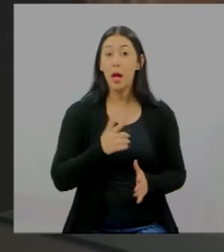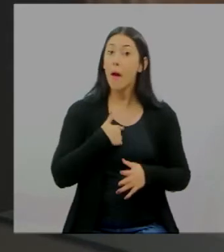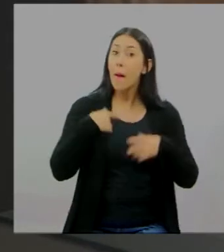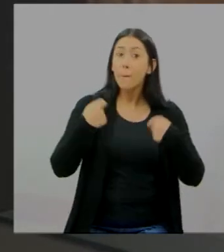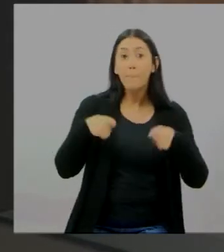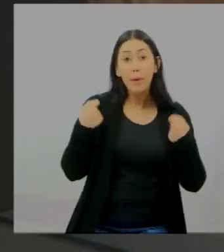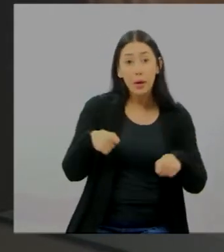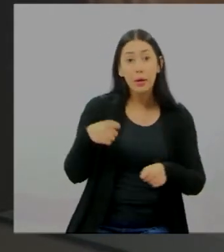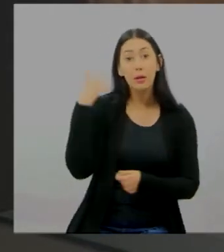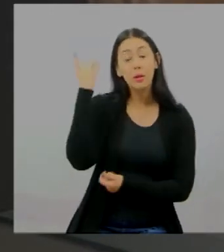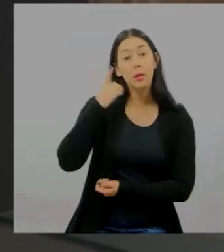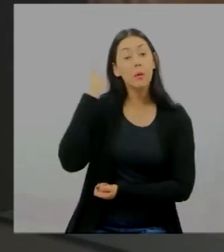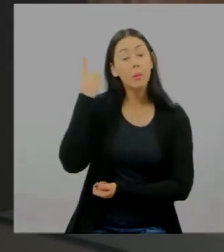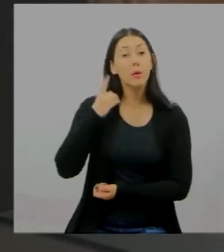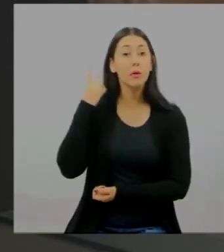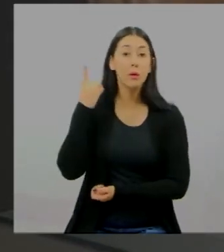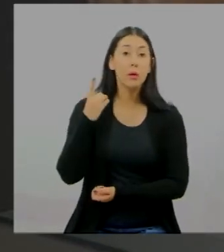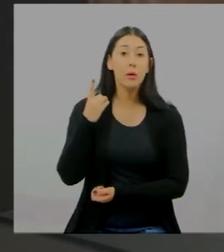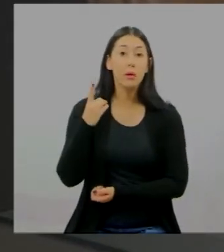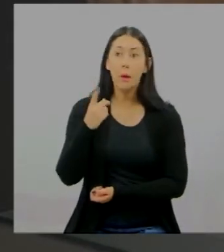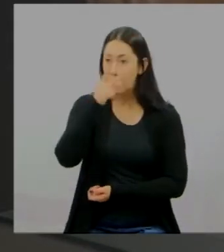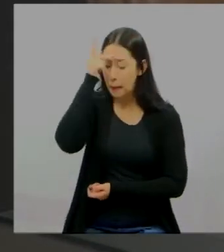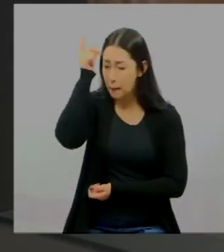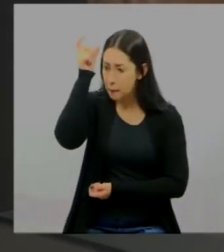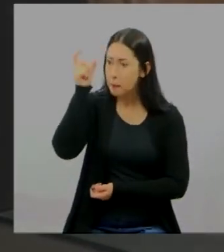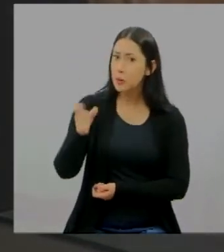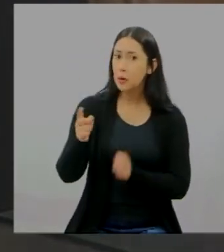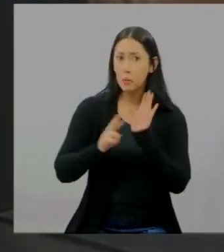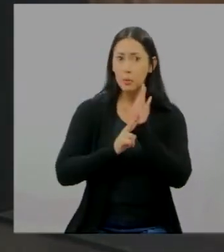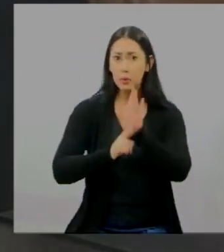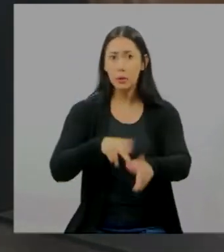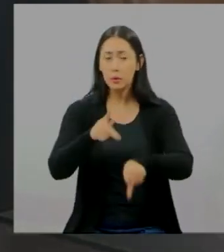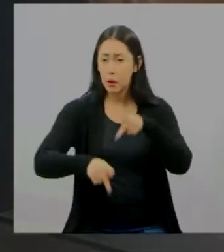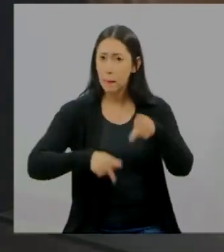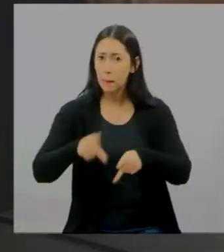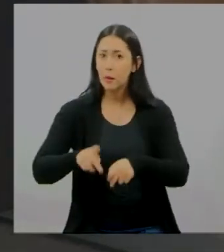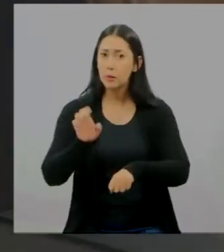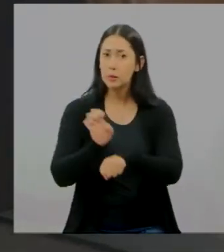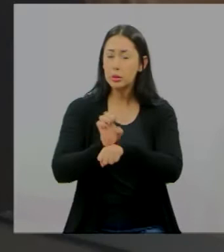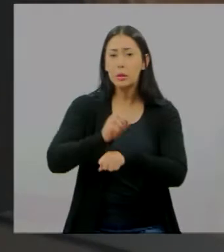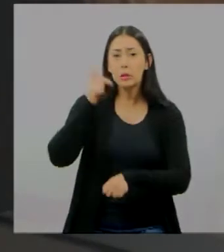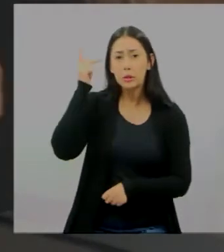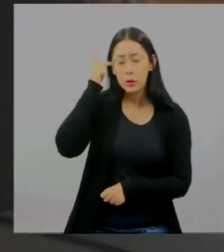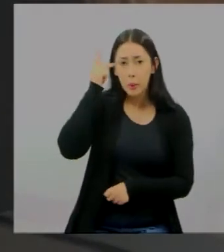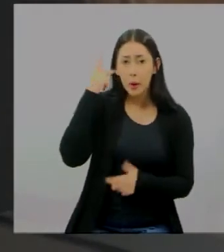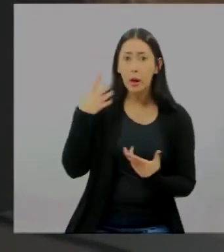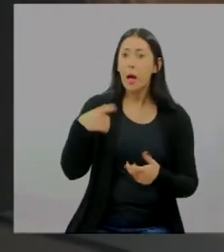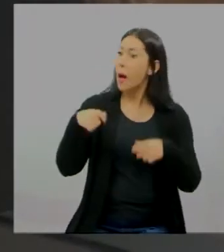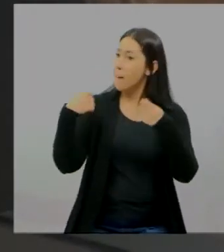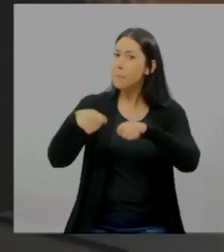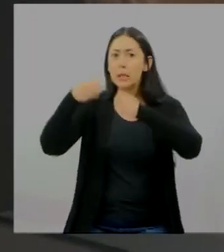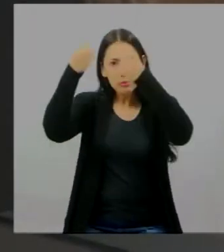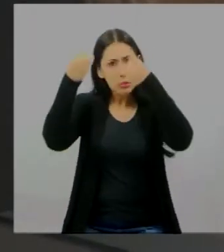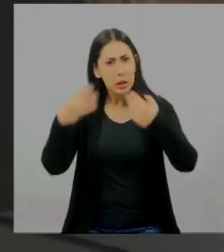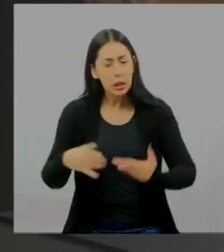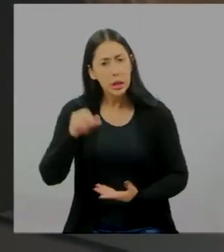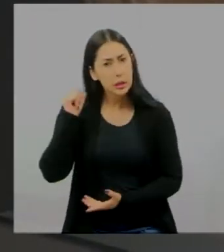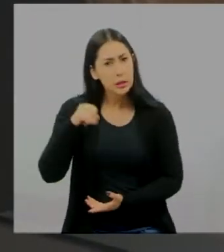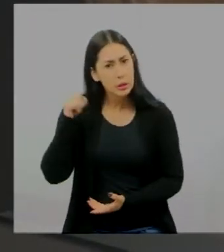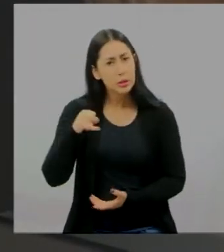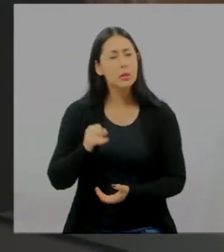deputada como uma pessoa pública, representante do povo do Estado de São Paulo, ela precisa dar explicação com relação a